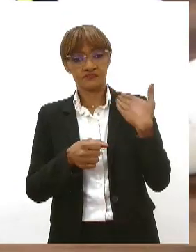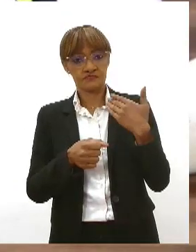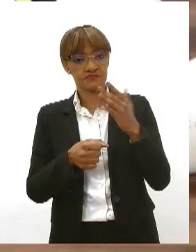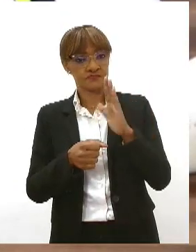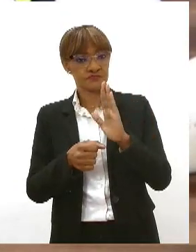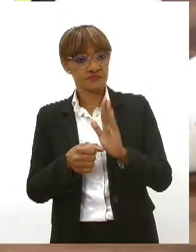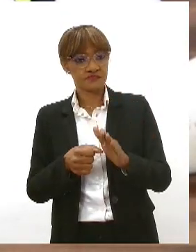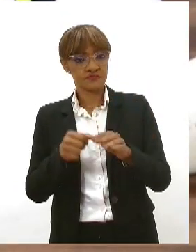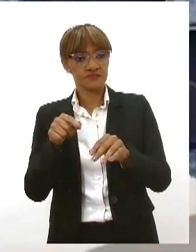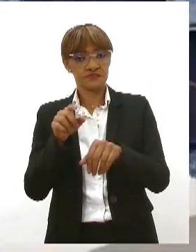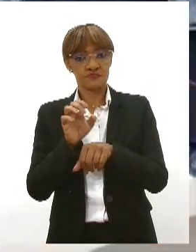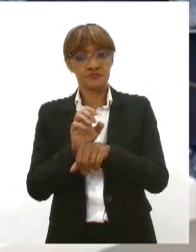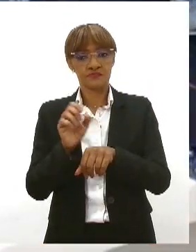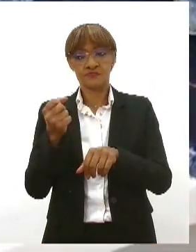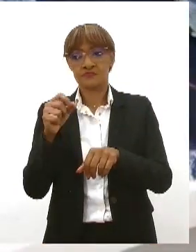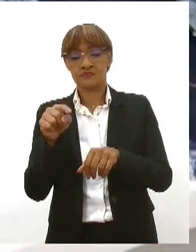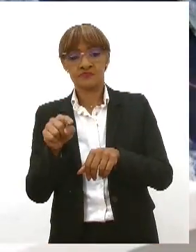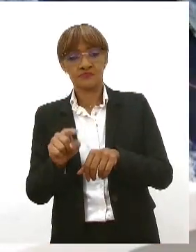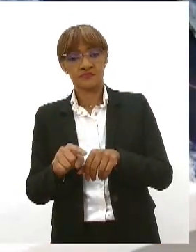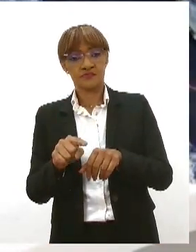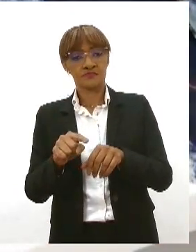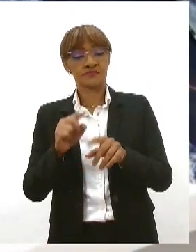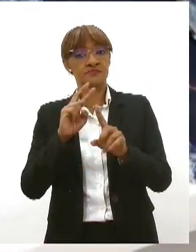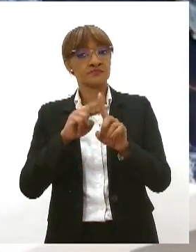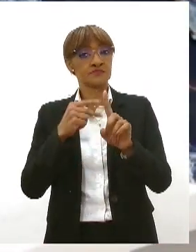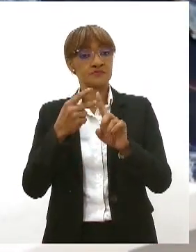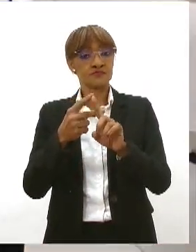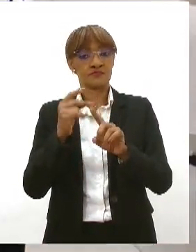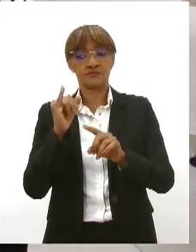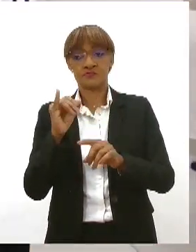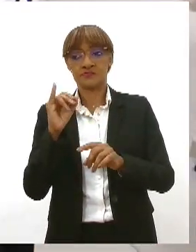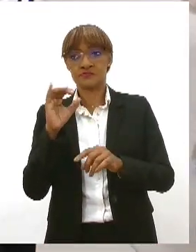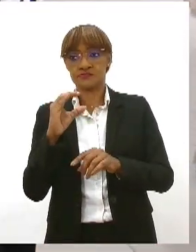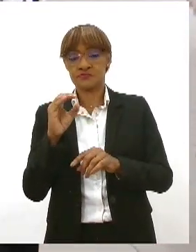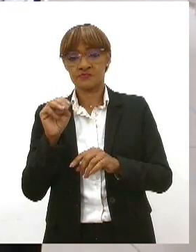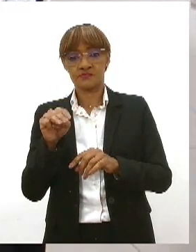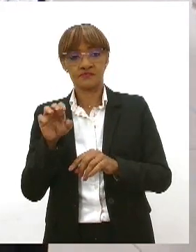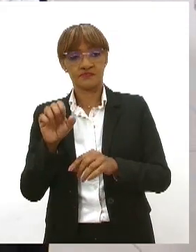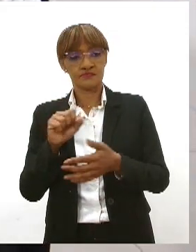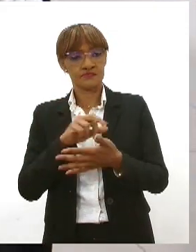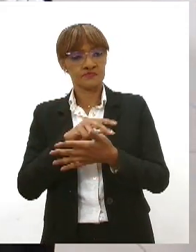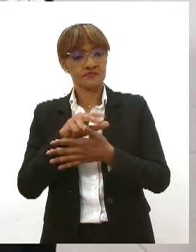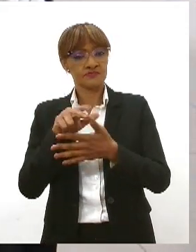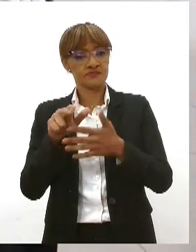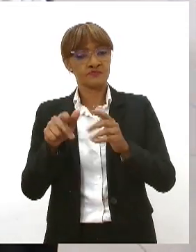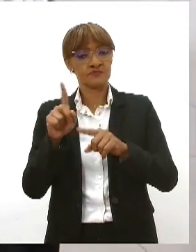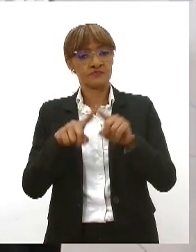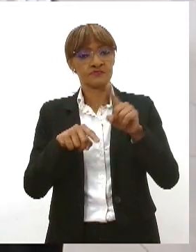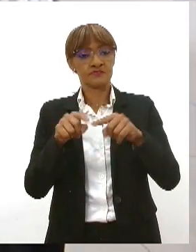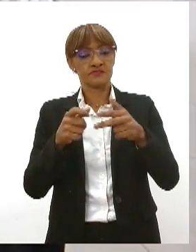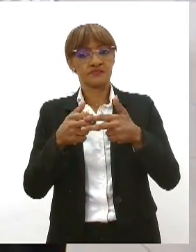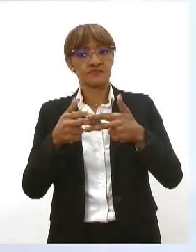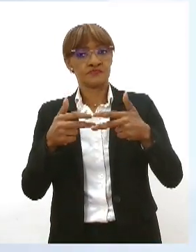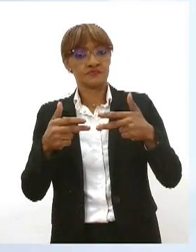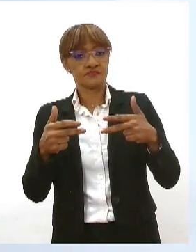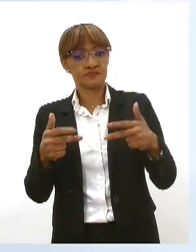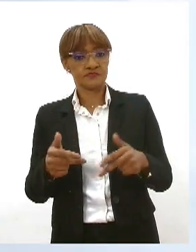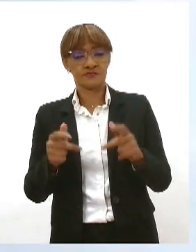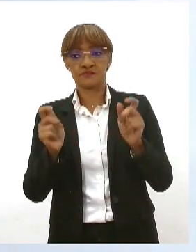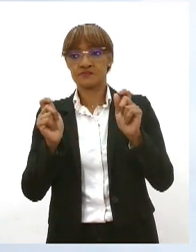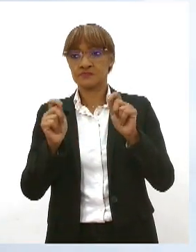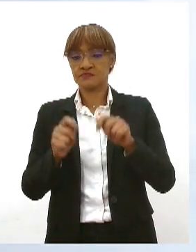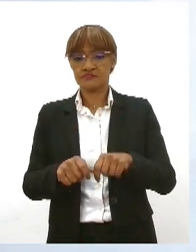a elevação das alíquotas de ICMS sobre diversos produtos como forma de compensar o corte no imposto